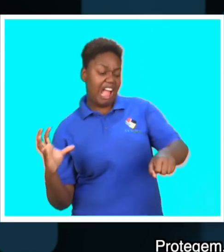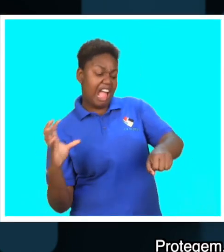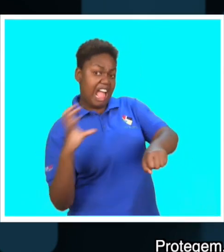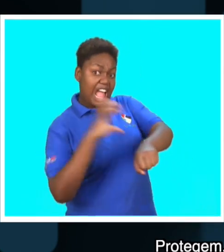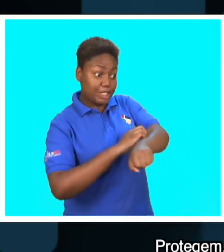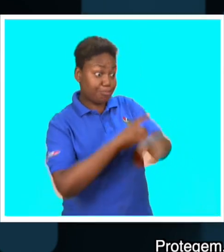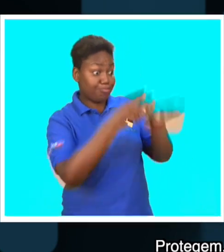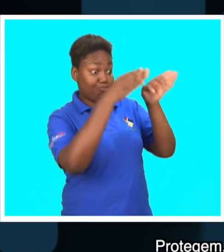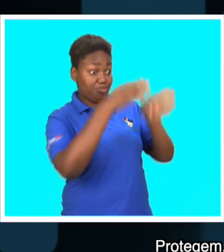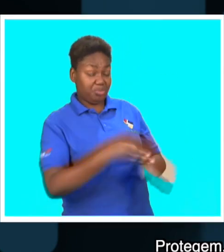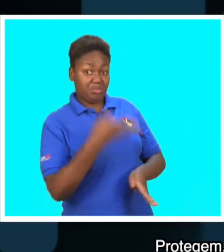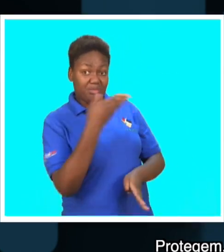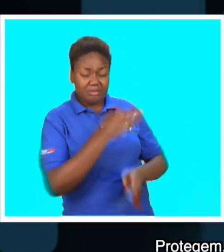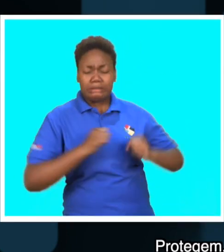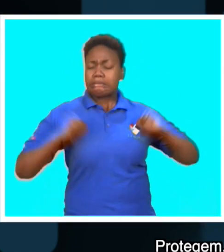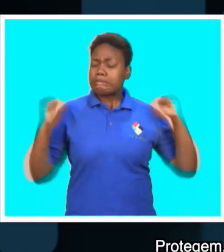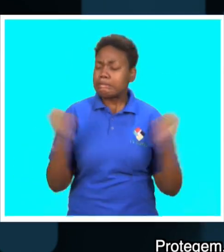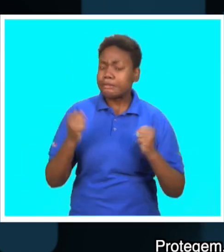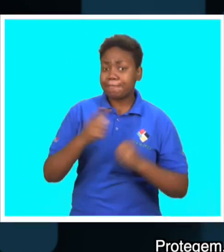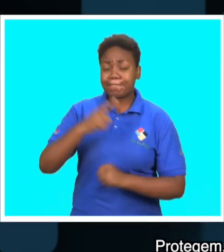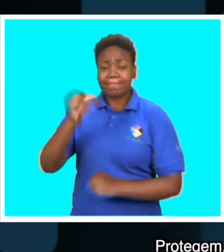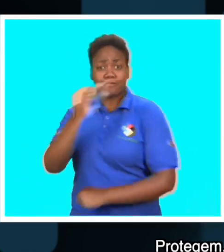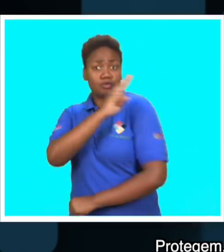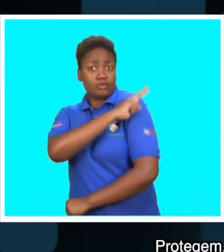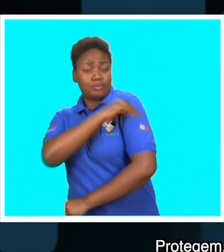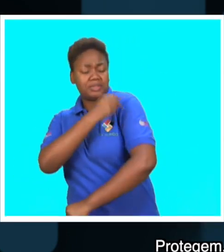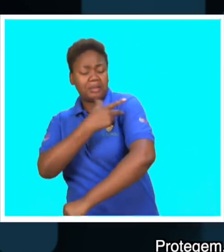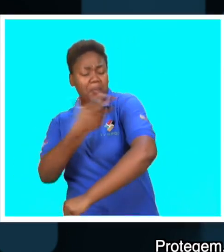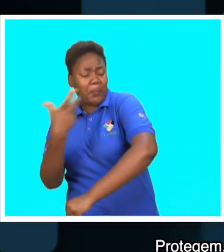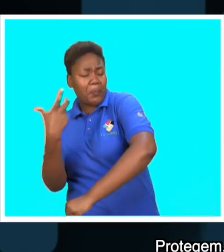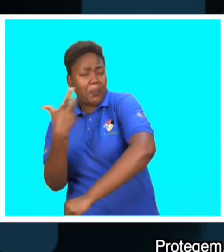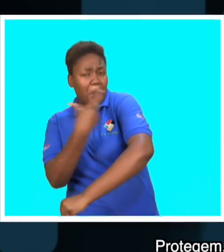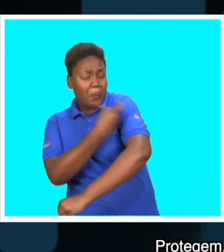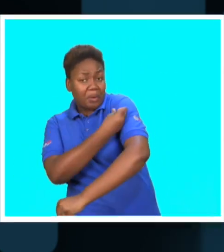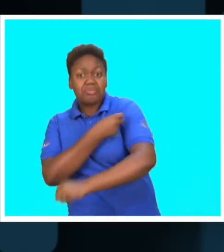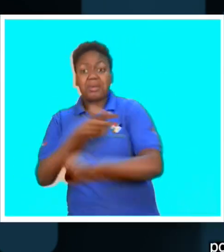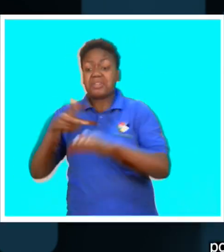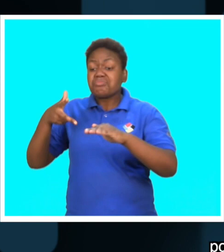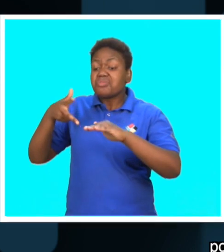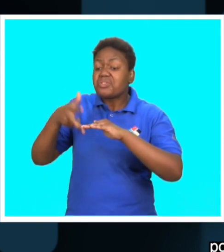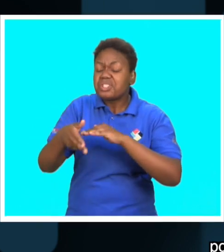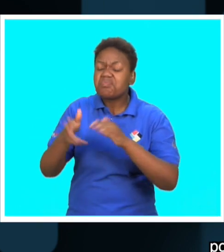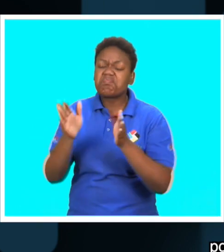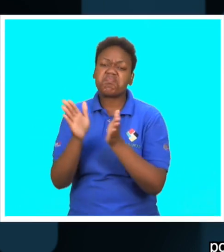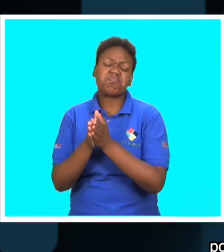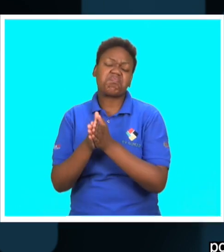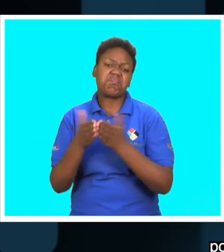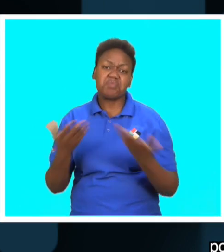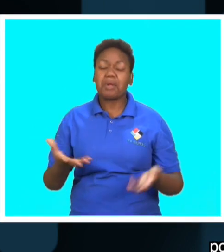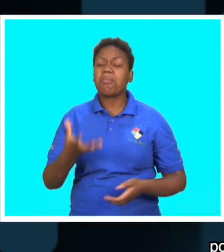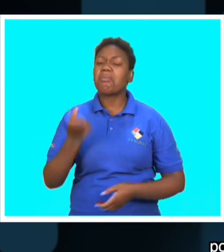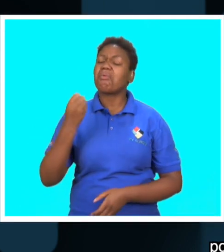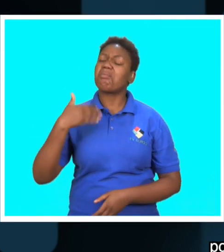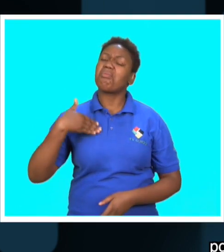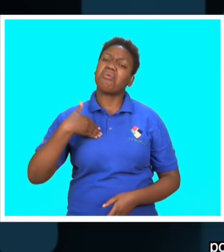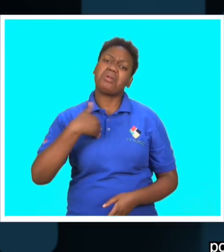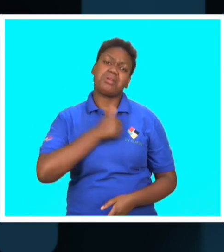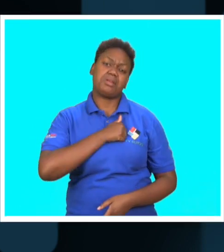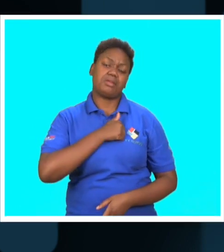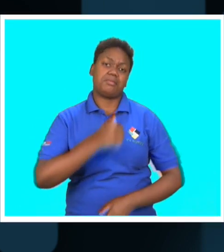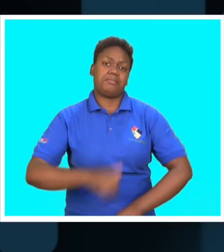acompanham, encantam. Mas quando mal cuidados, podem ser os piores companheiros.